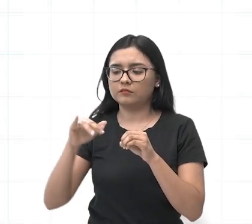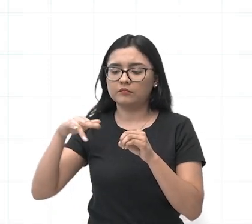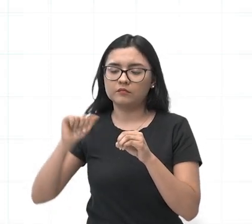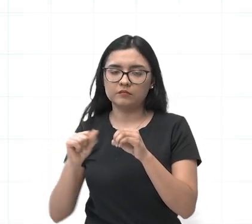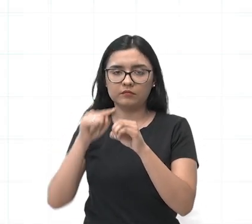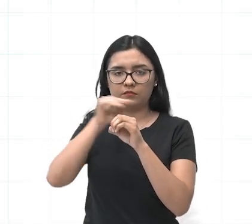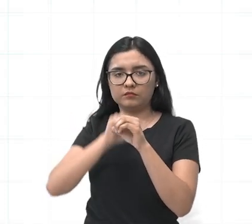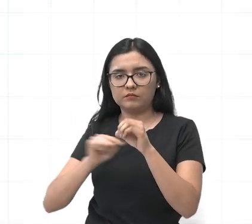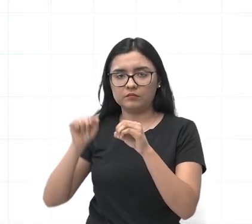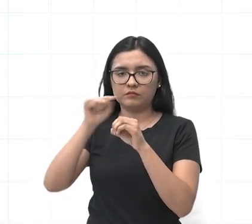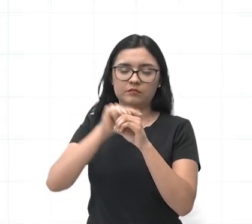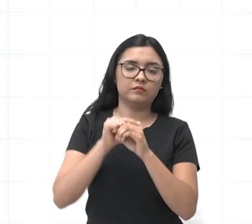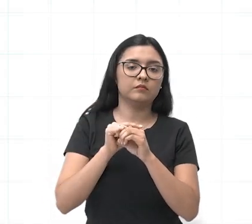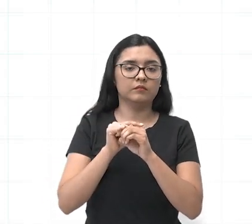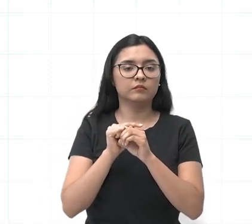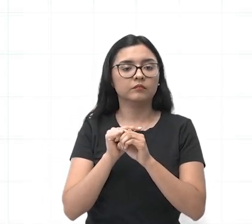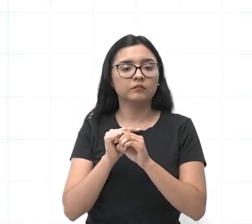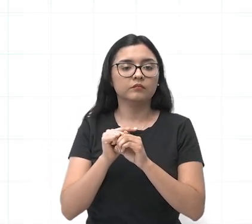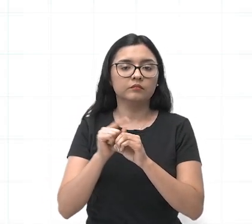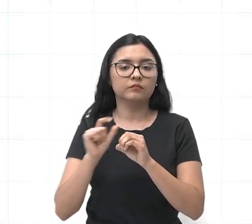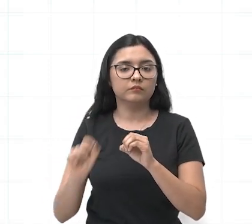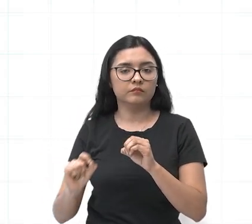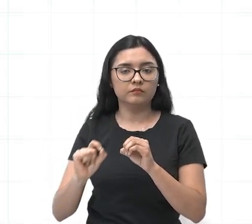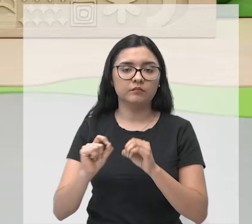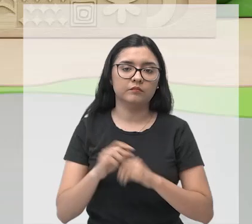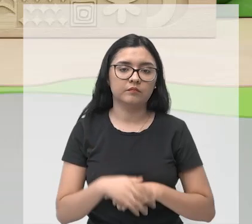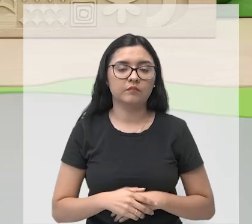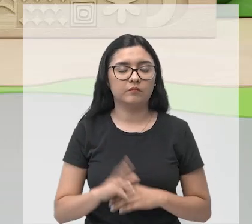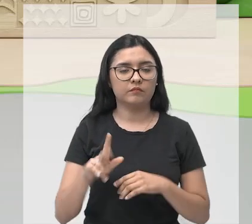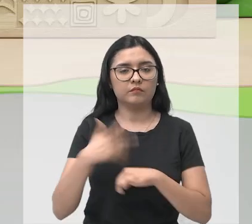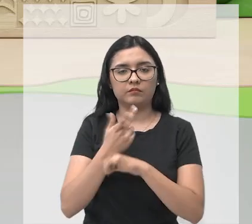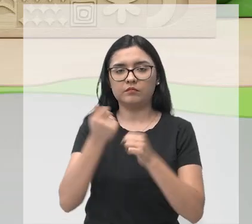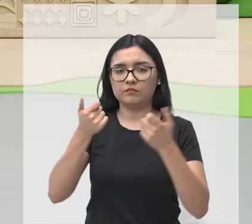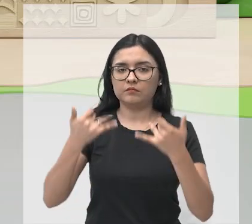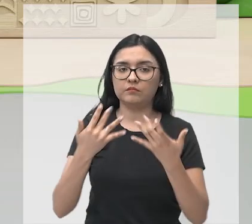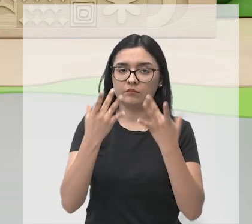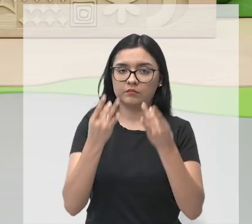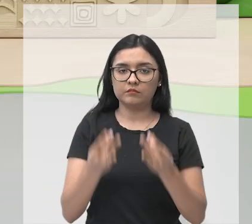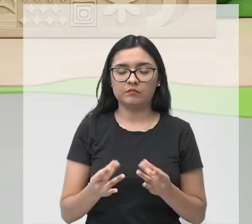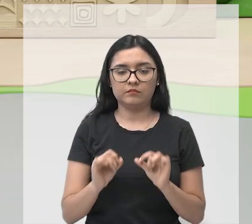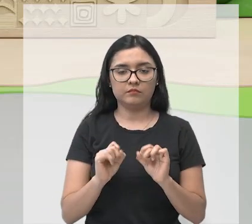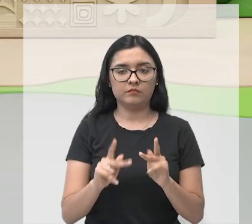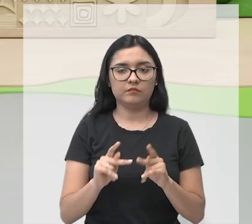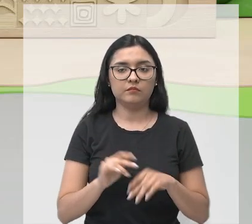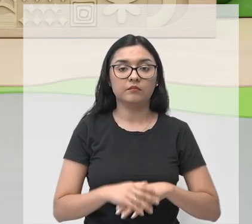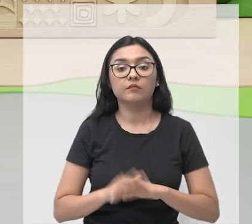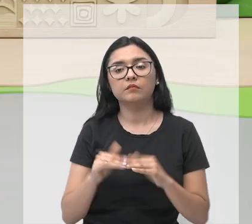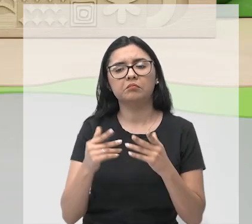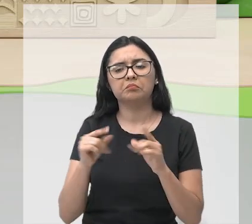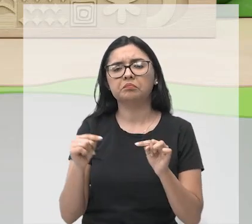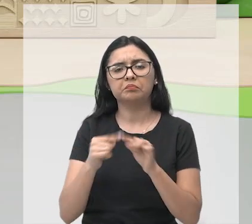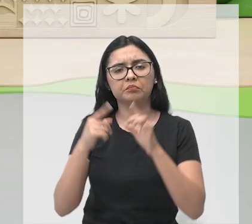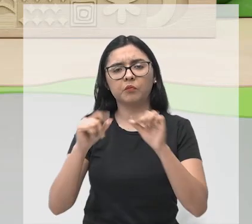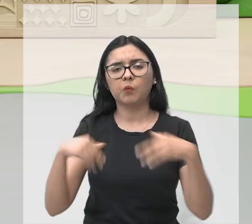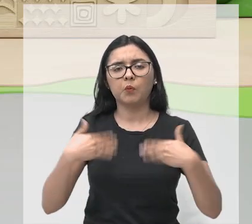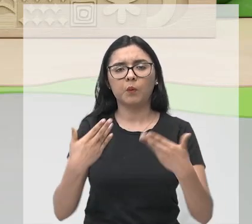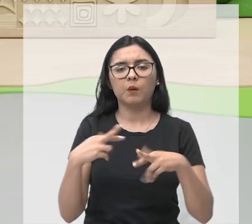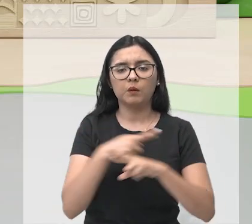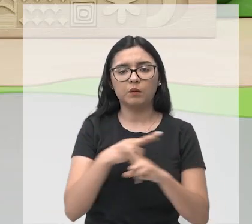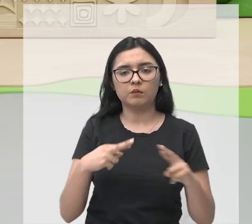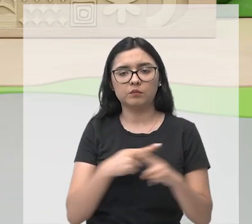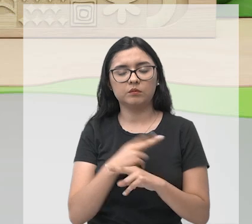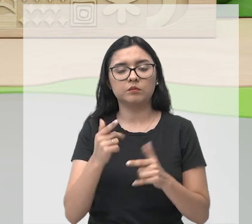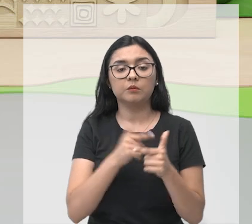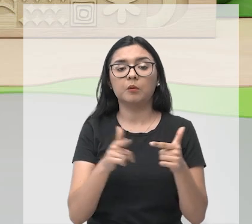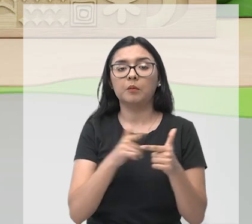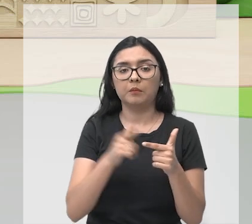globo ocular mais curto, tá? A gente vai já explicar direitinho isso aí. E o que tem a ver, qual é a relação